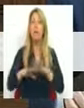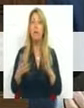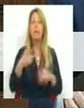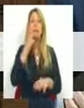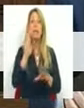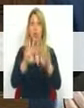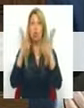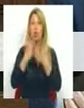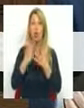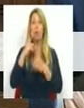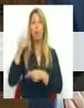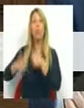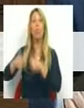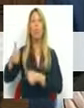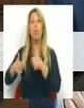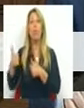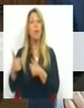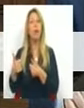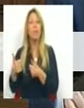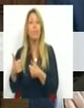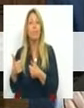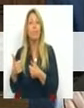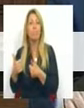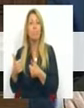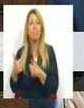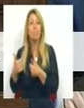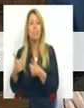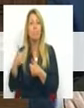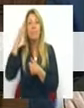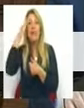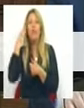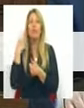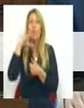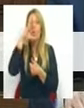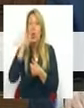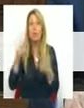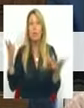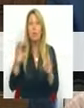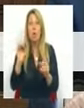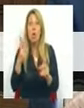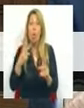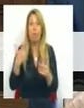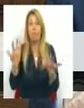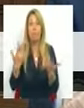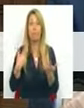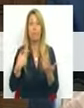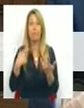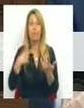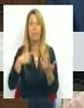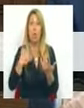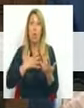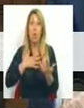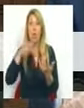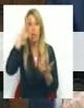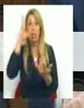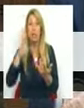não tinha presente ou... Não sei se não tinha presente ou não quereria ter presente que o processo estava